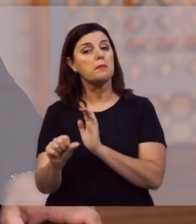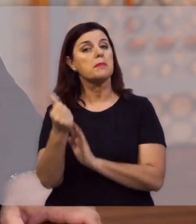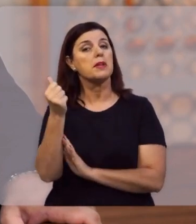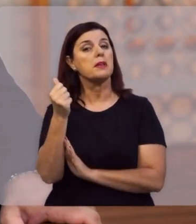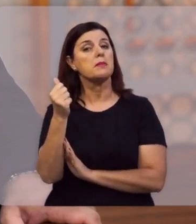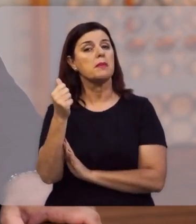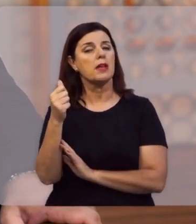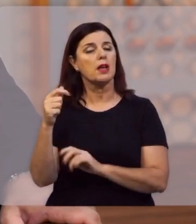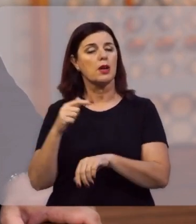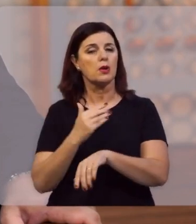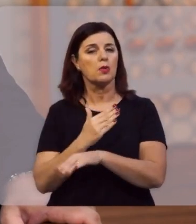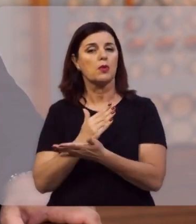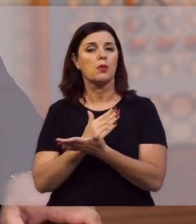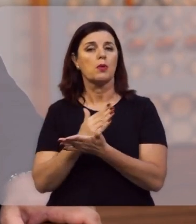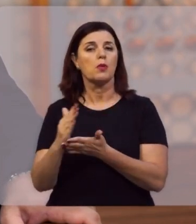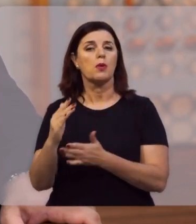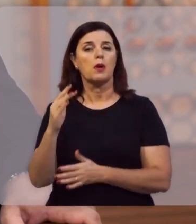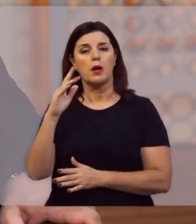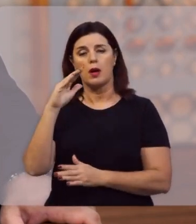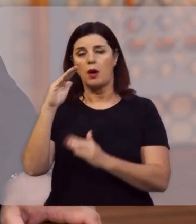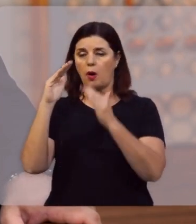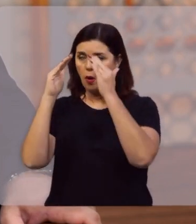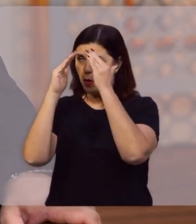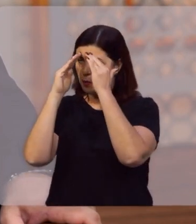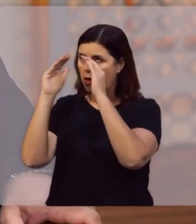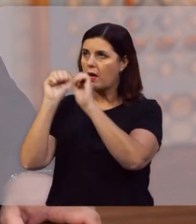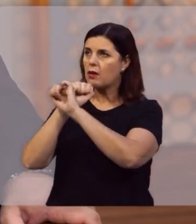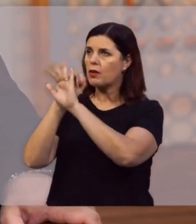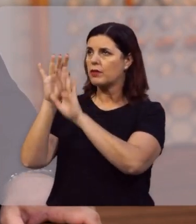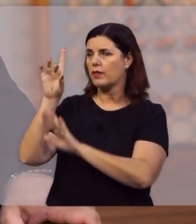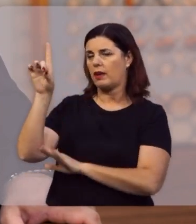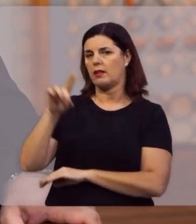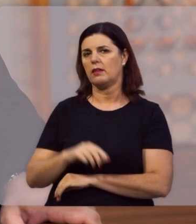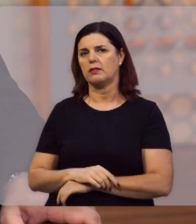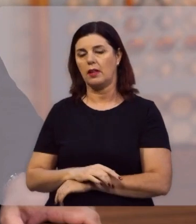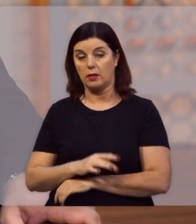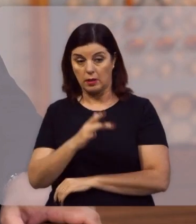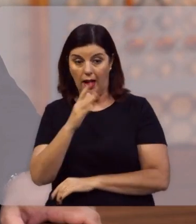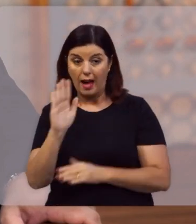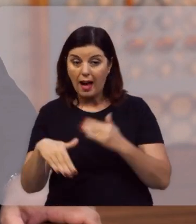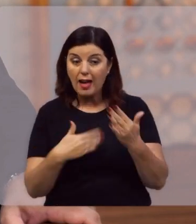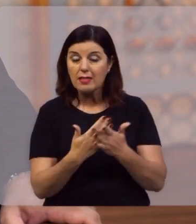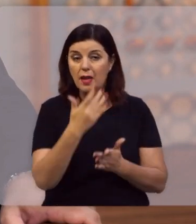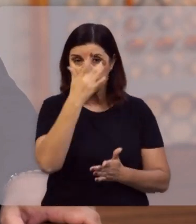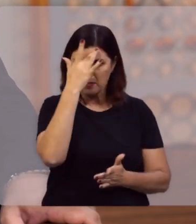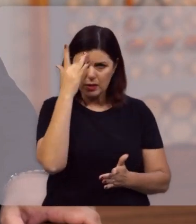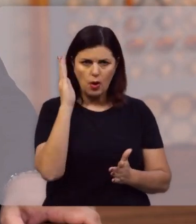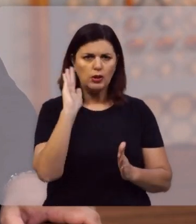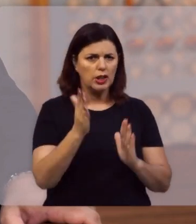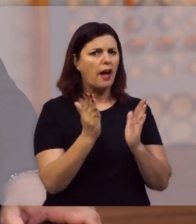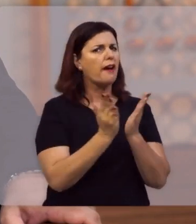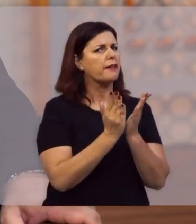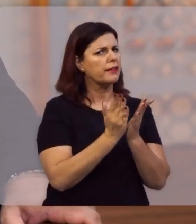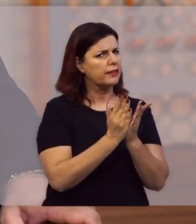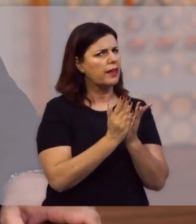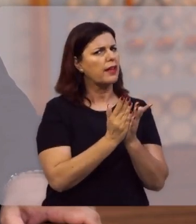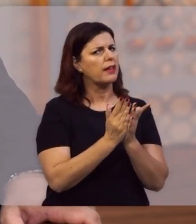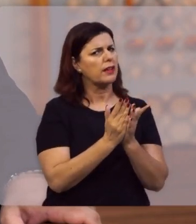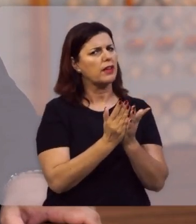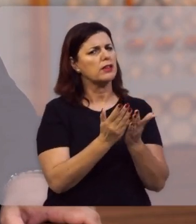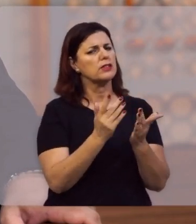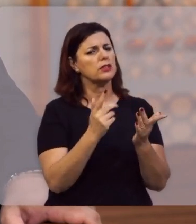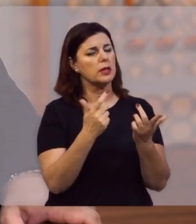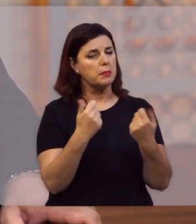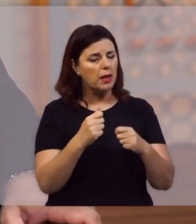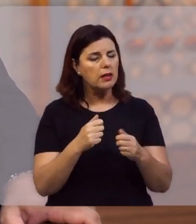glorificar a Deus e até os que estão convertidos e lá estão precisam lutar veementemente para